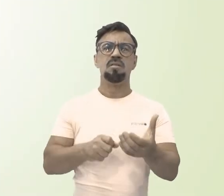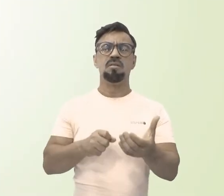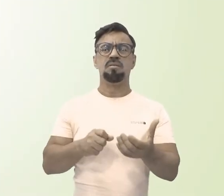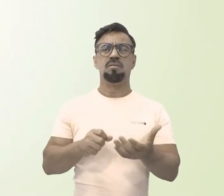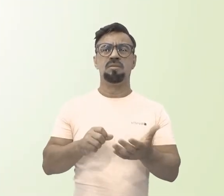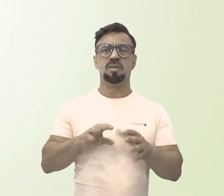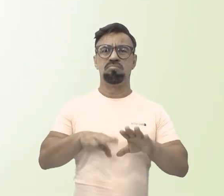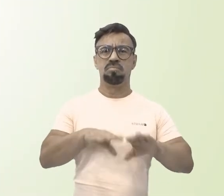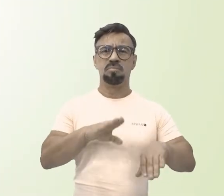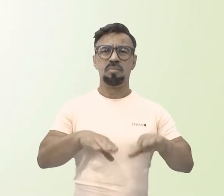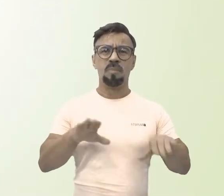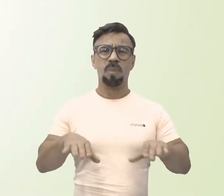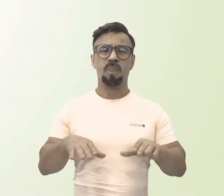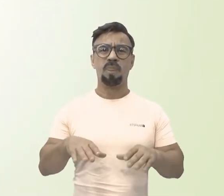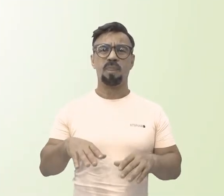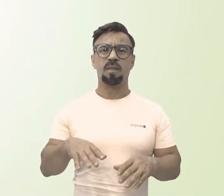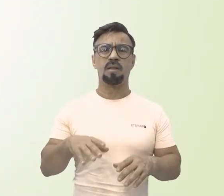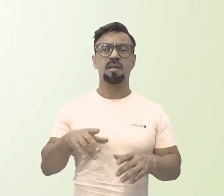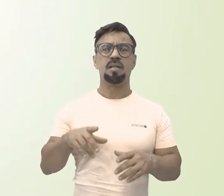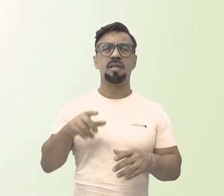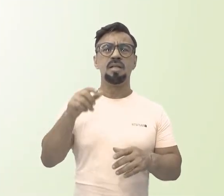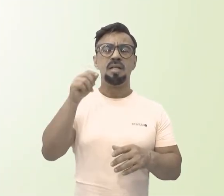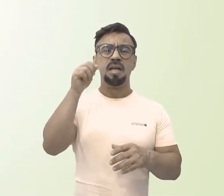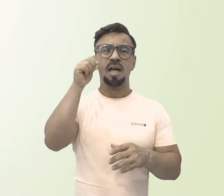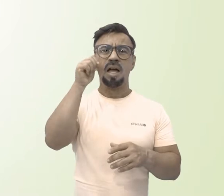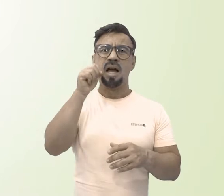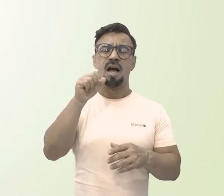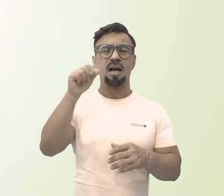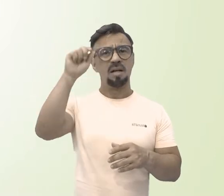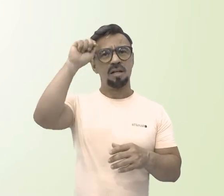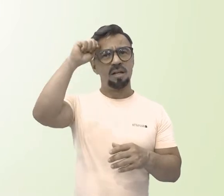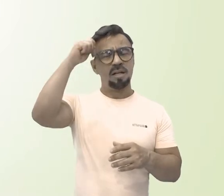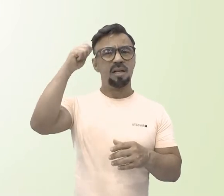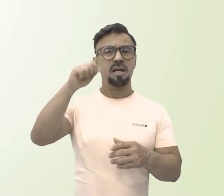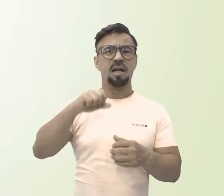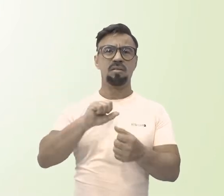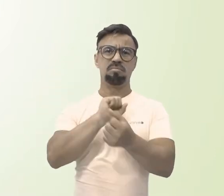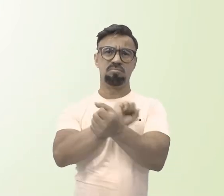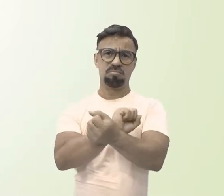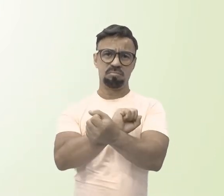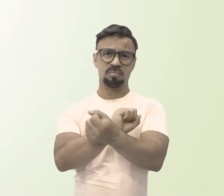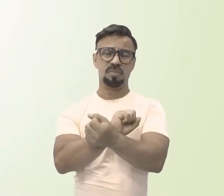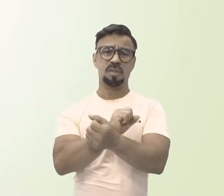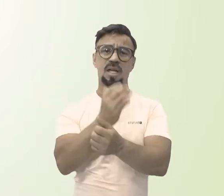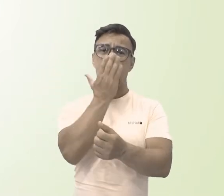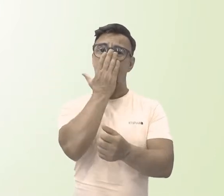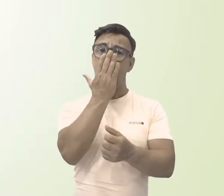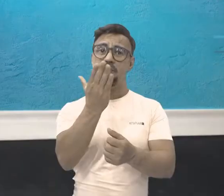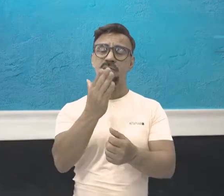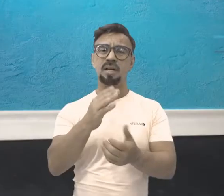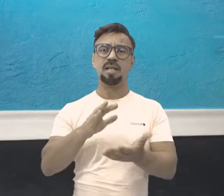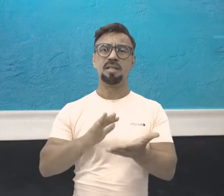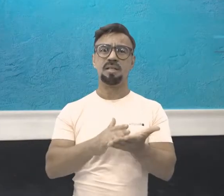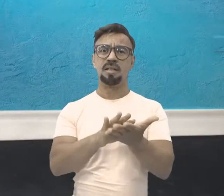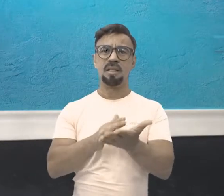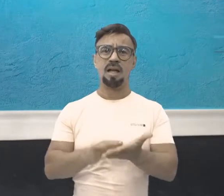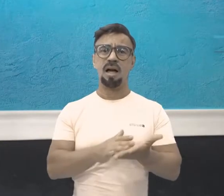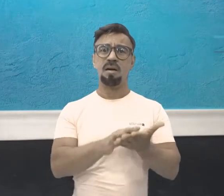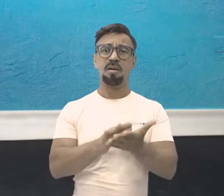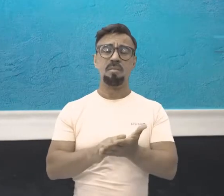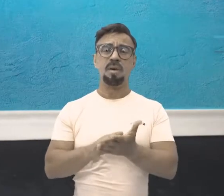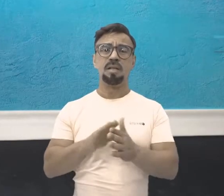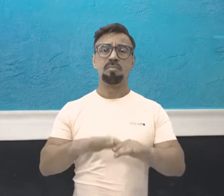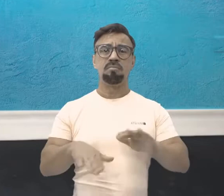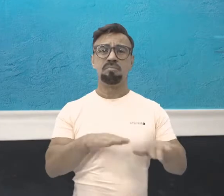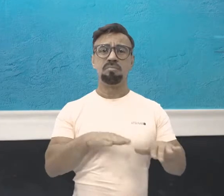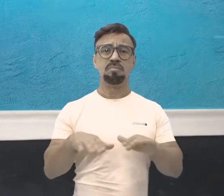festa. E as catirinas ou escravas, que fica também à frente da banda,